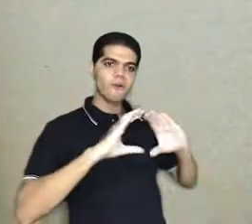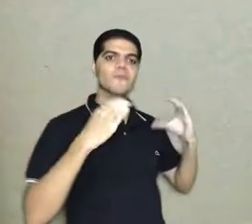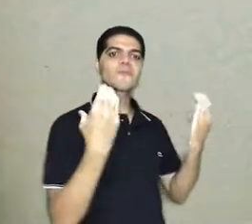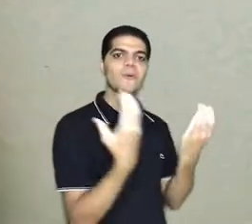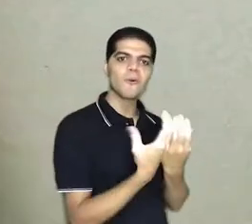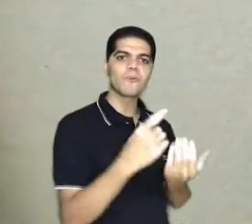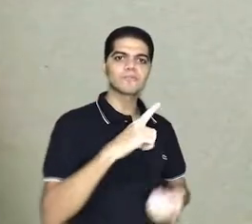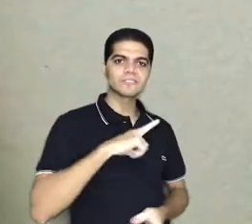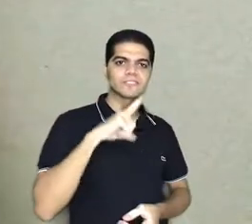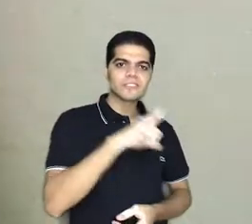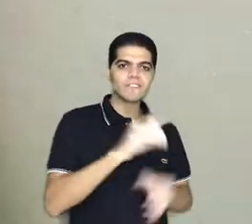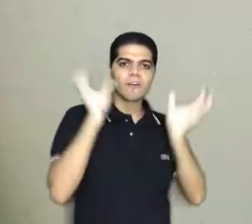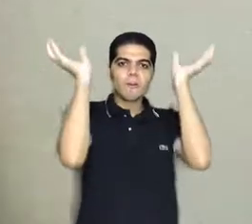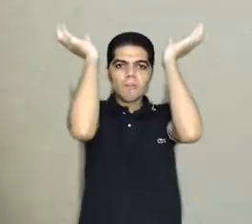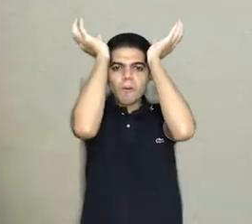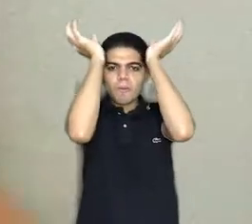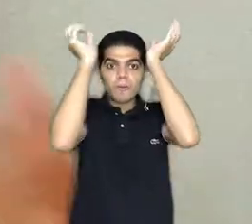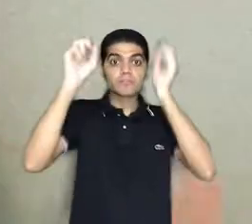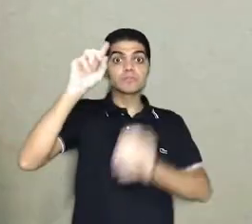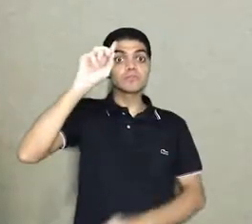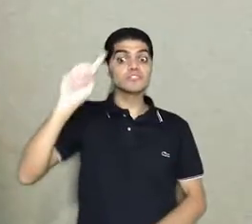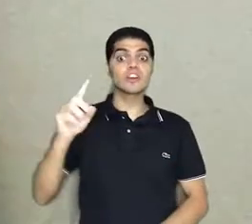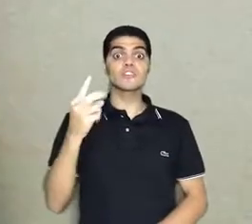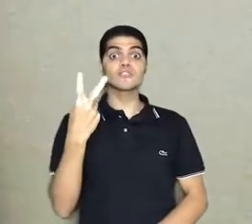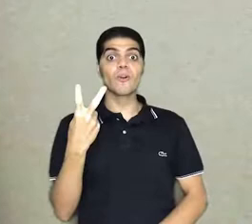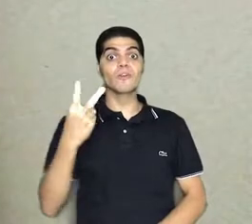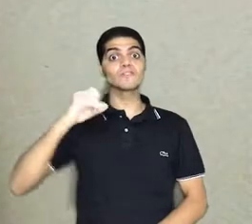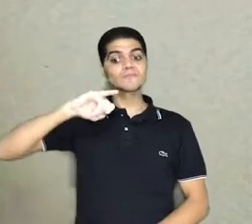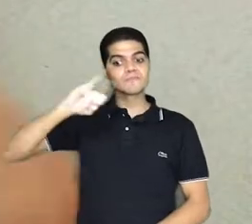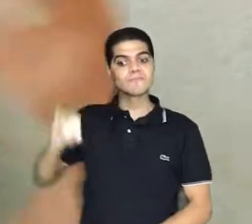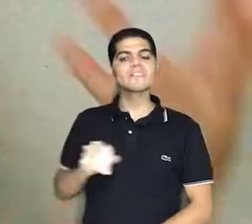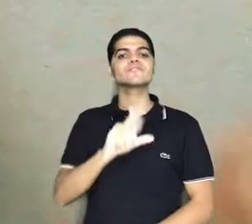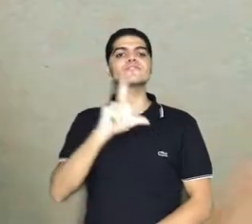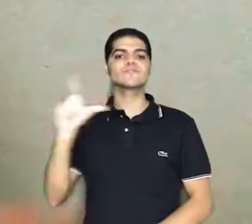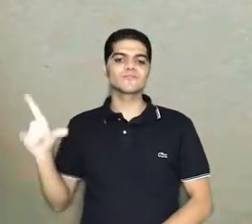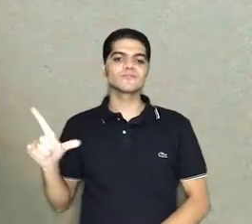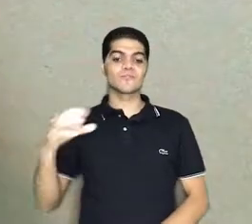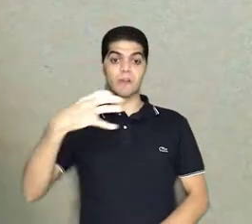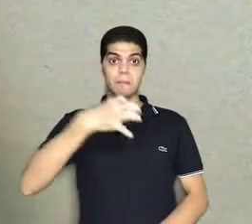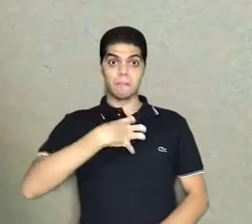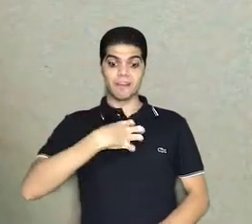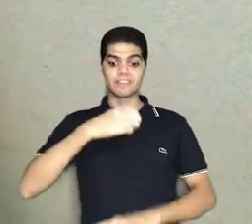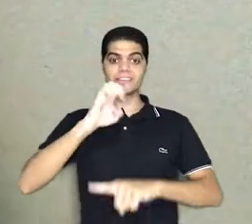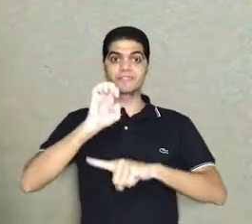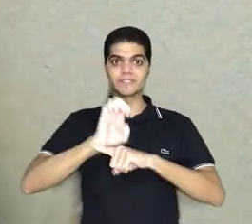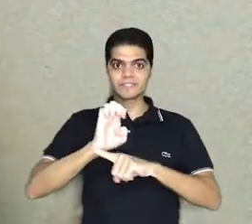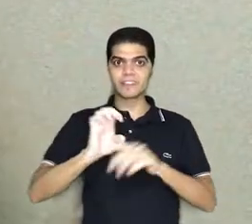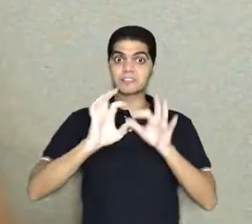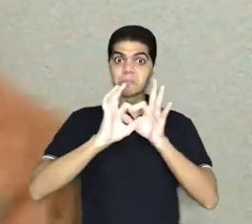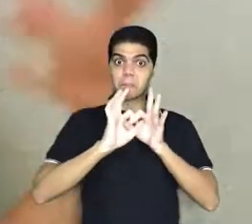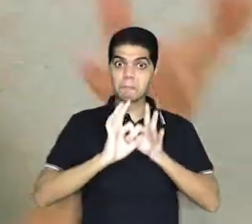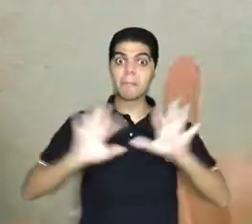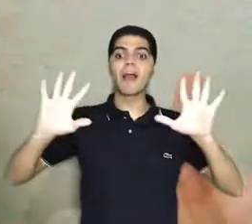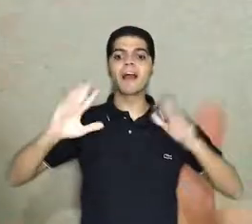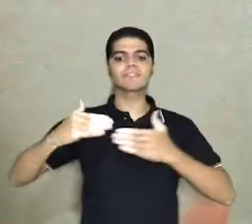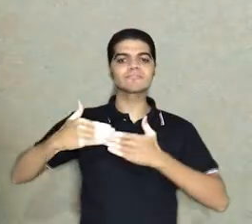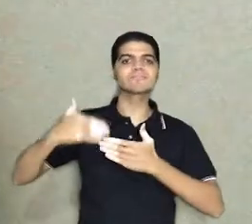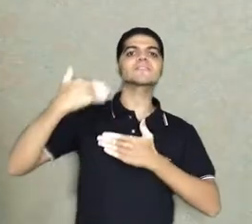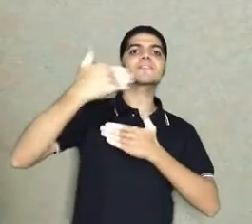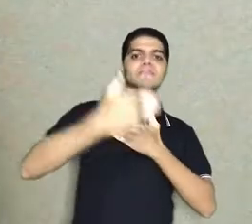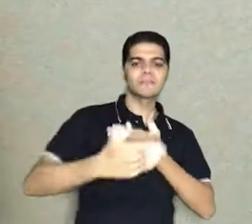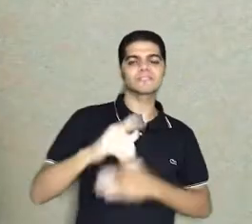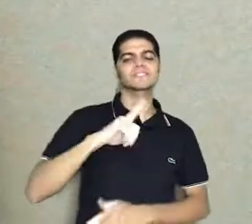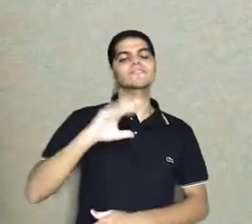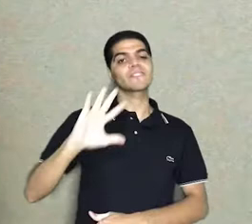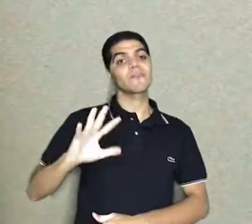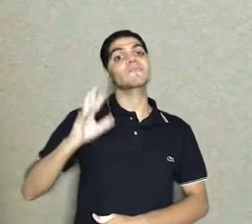madrugada de todo o dia 2 de julho, que foi a data da independência da Bahia, né? Um ano depois da oficial independência do